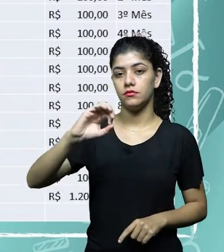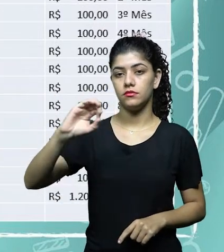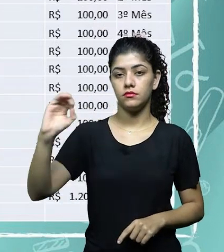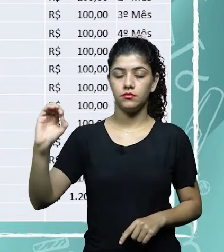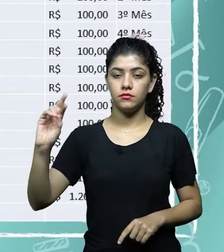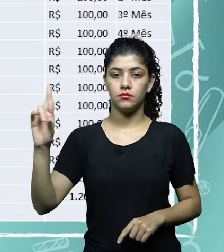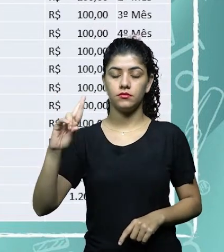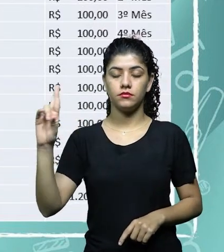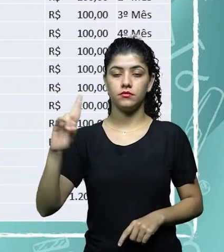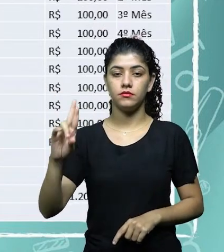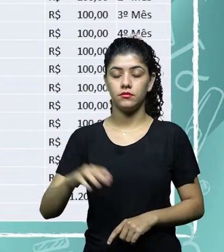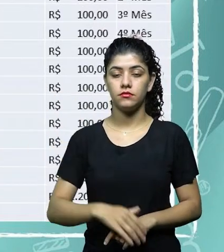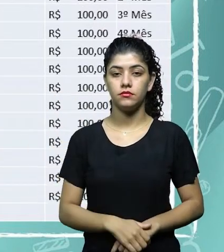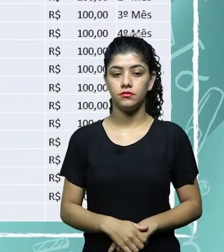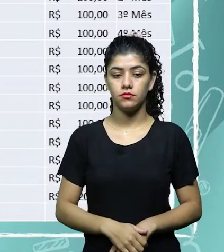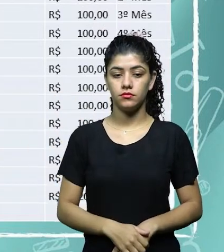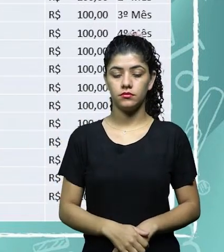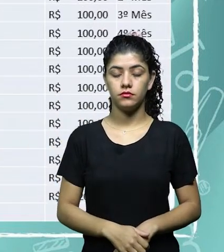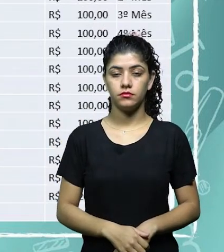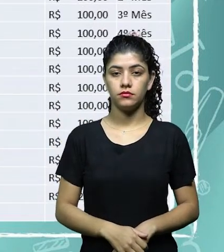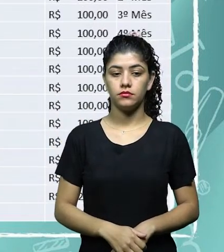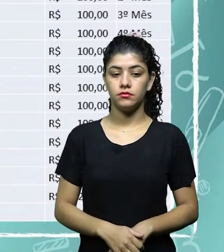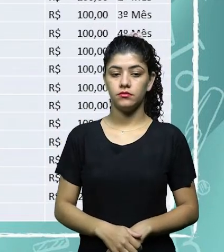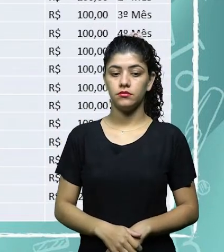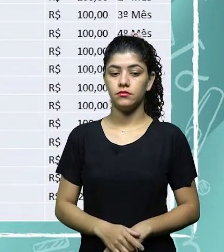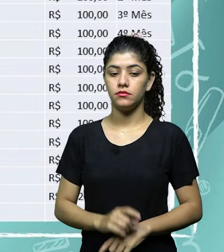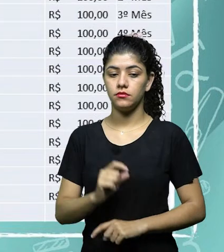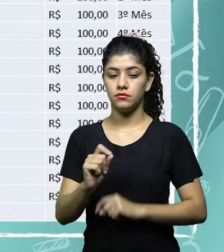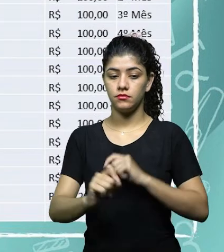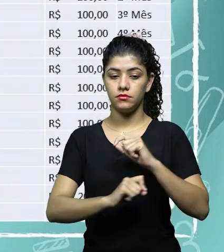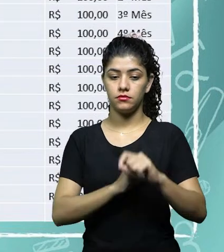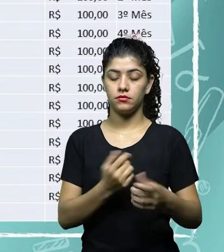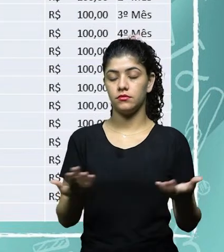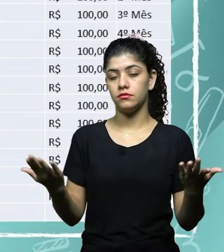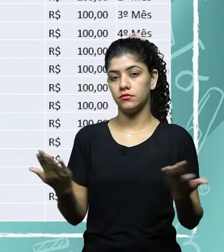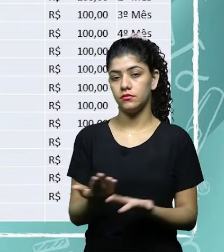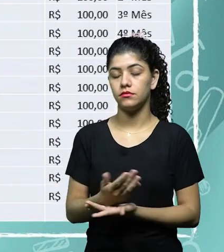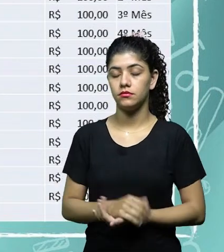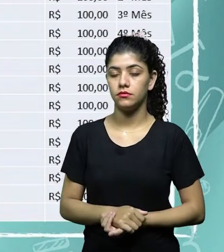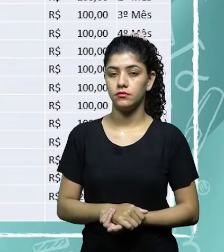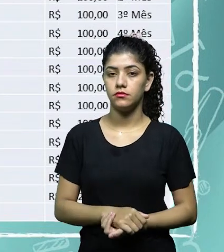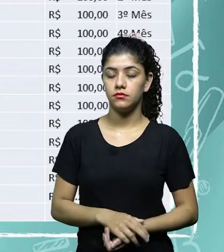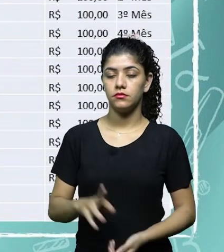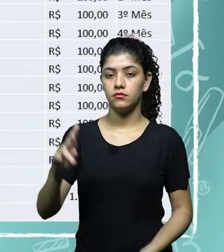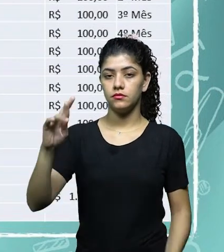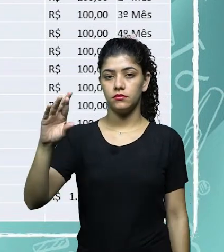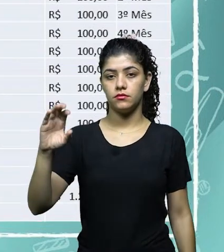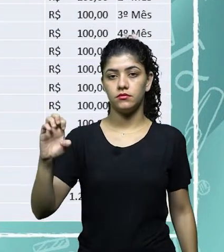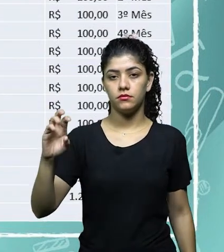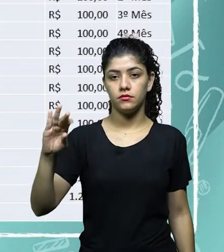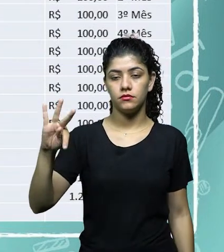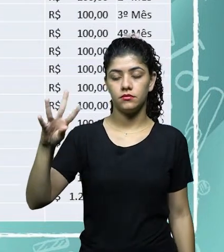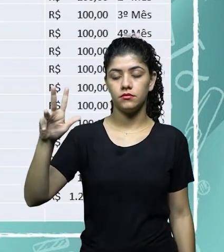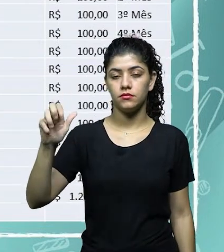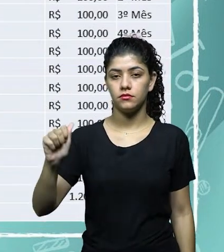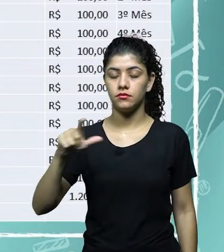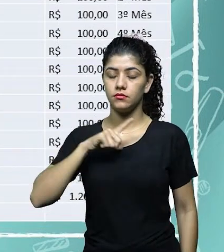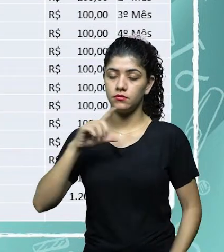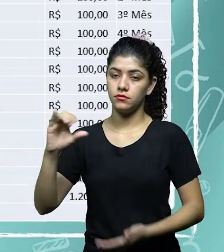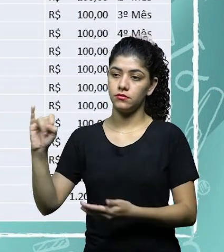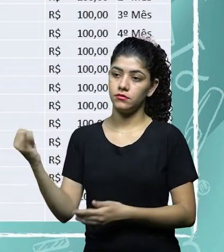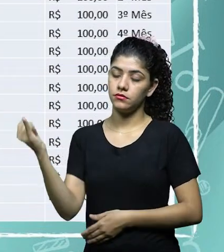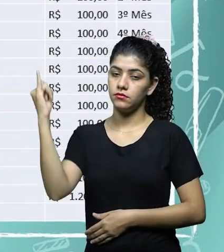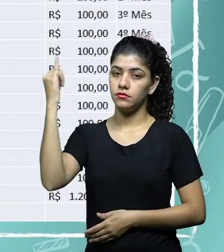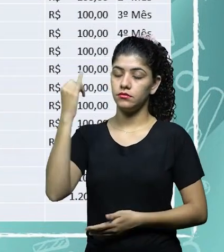juros, R$100. Esses R$100 ele vai lançar como uma receita financeira. Por quê? Porque está